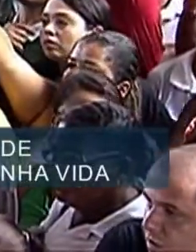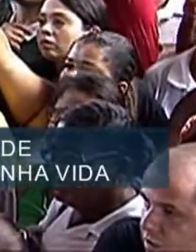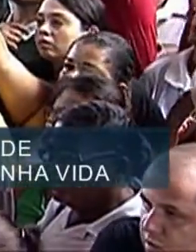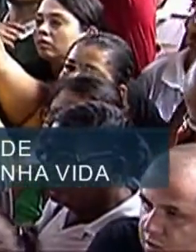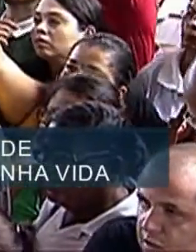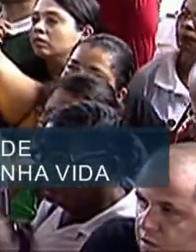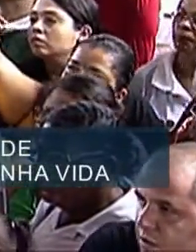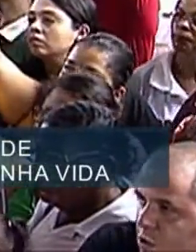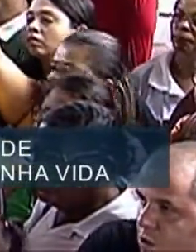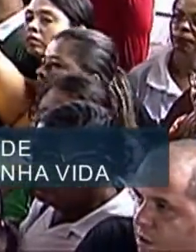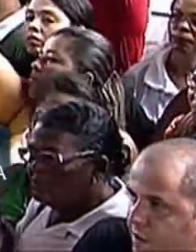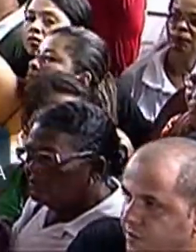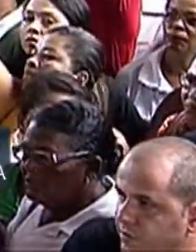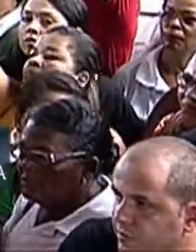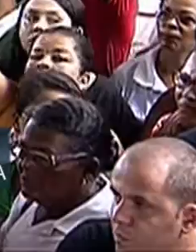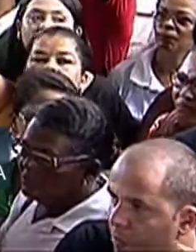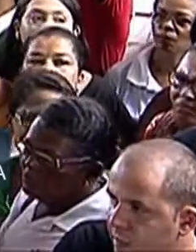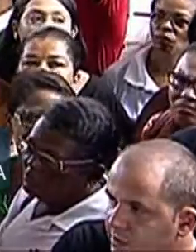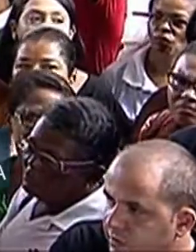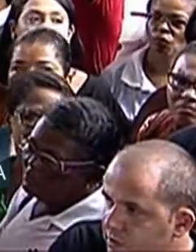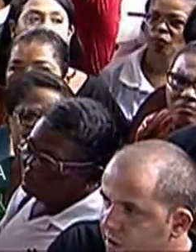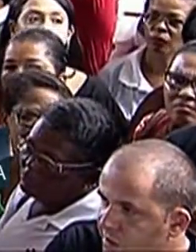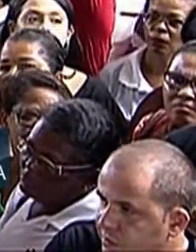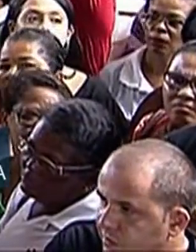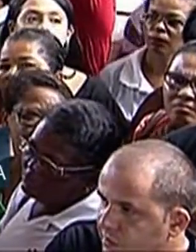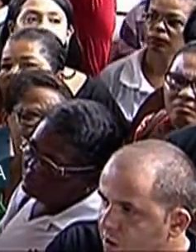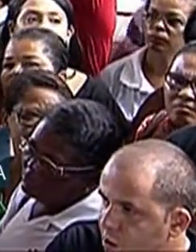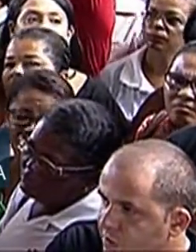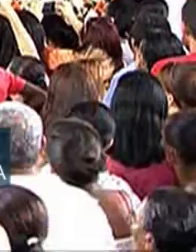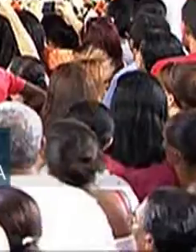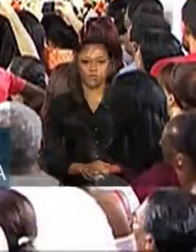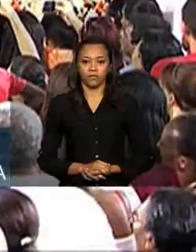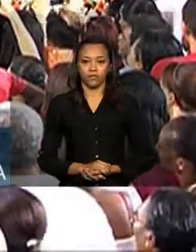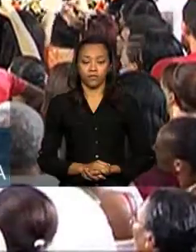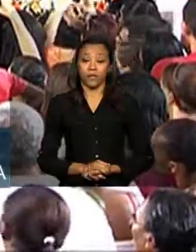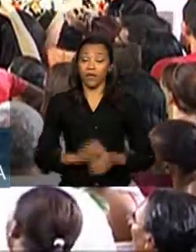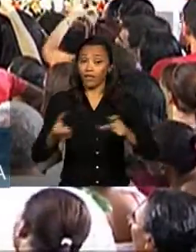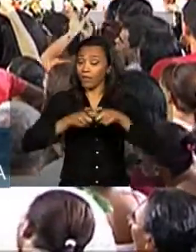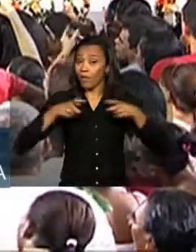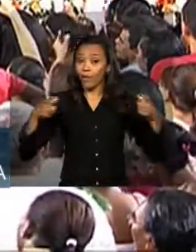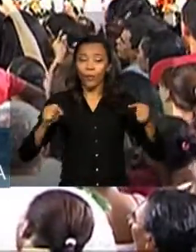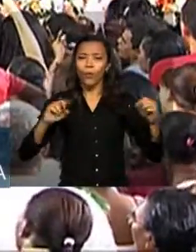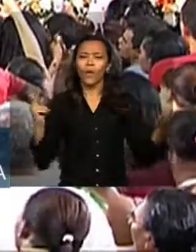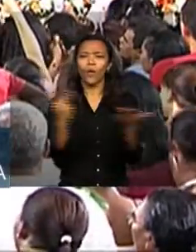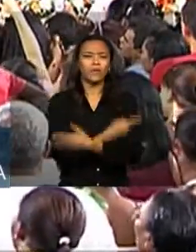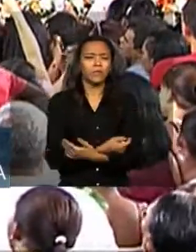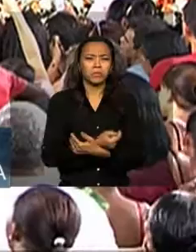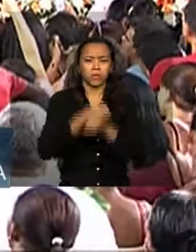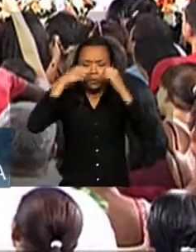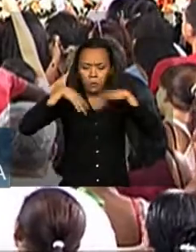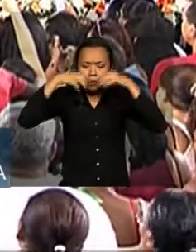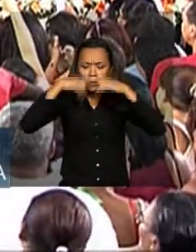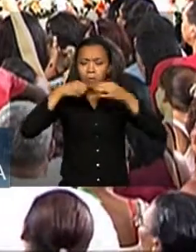Na maioria das vezes, o choro representa a tristeza pela perda de alguém especial